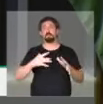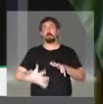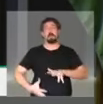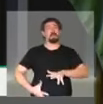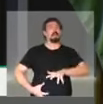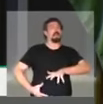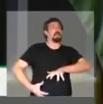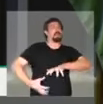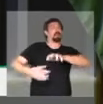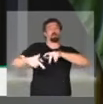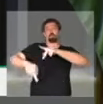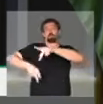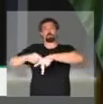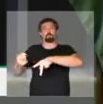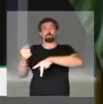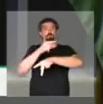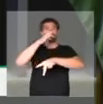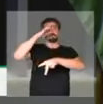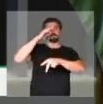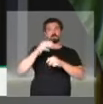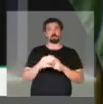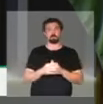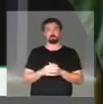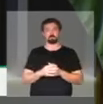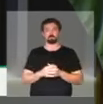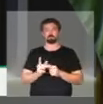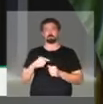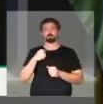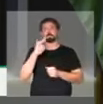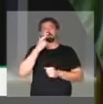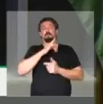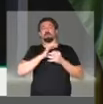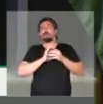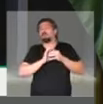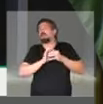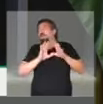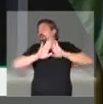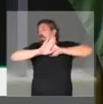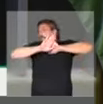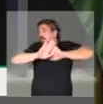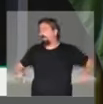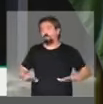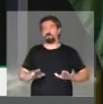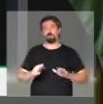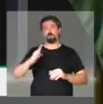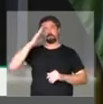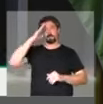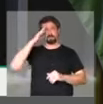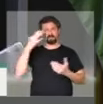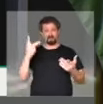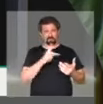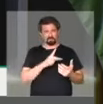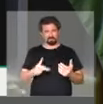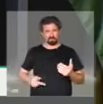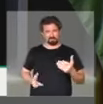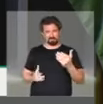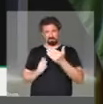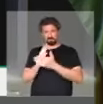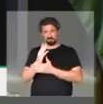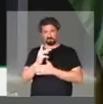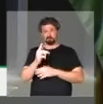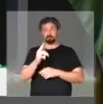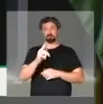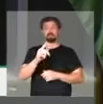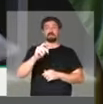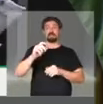atrito enorme entre a população brasileira. Nós ficamos livres da ditadura militar. E um presidente que é eleito pelo